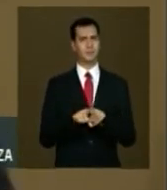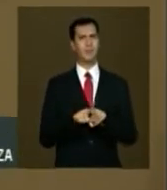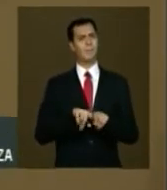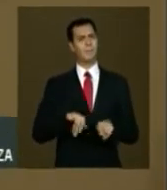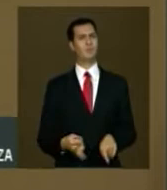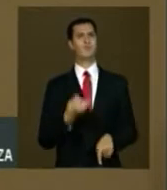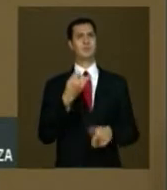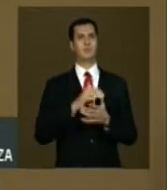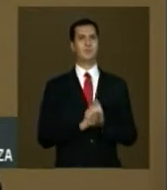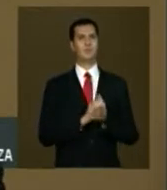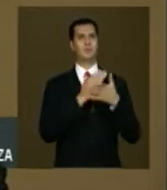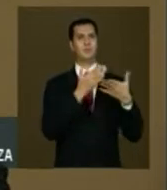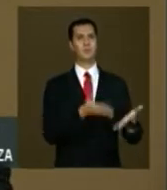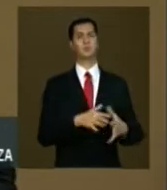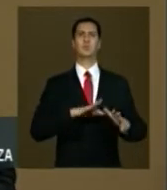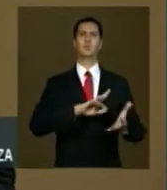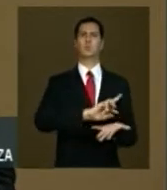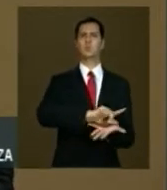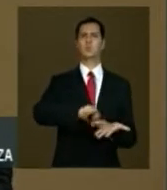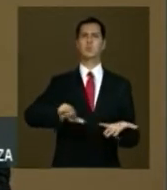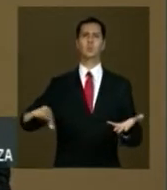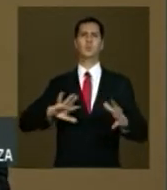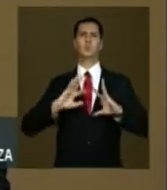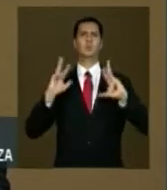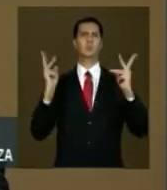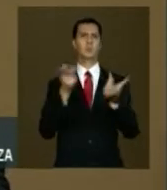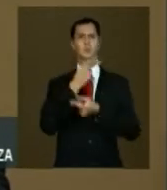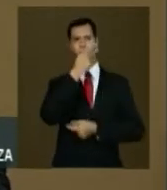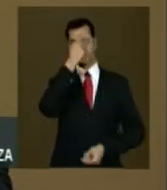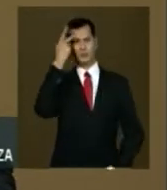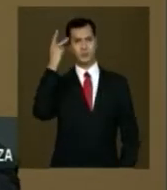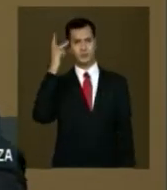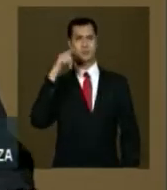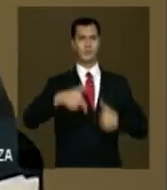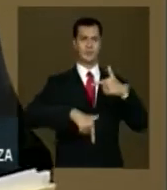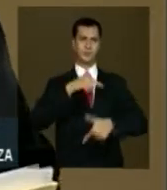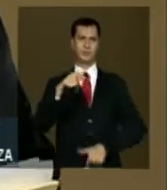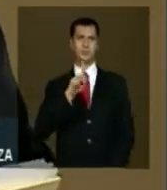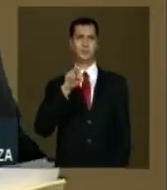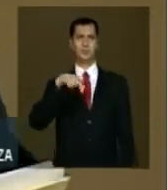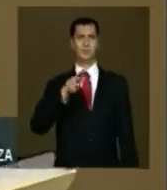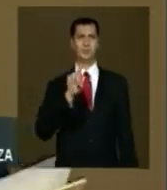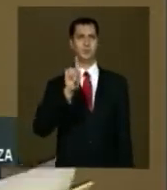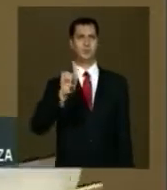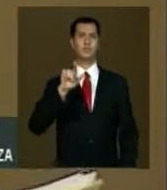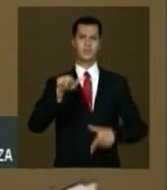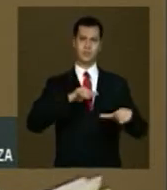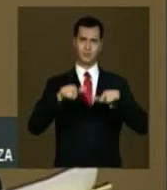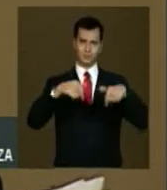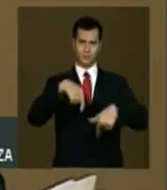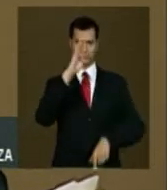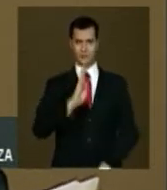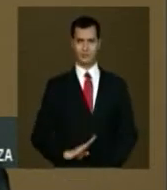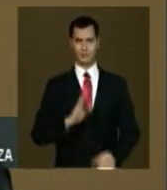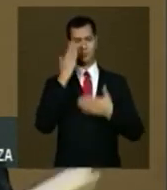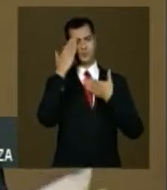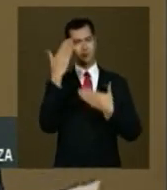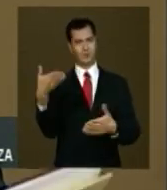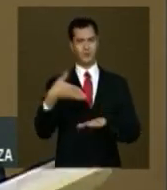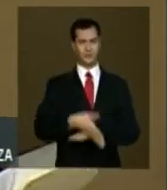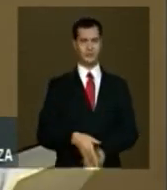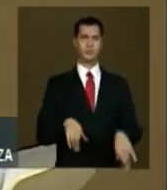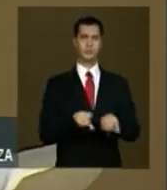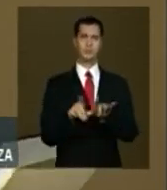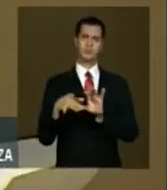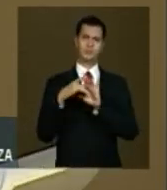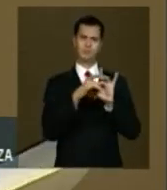nome o conjunto das pessoas do pen que tem nos apoiado aqui no Brasil agradecer a presença a parceria para